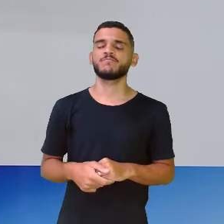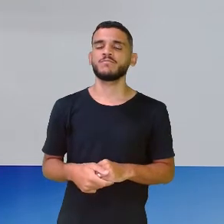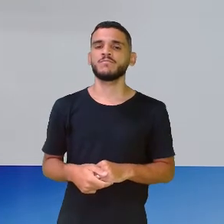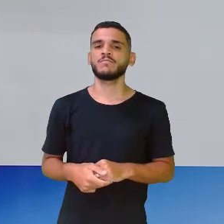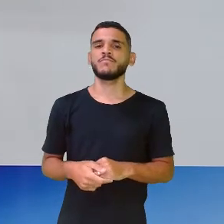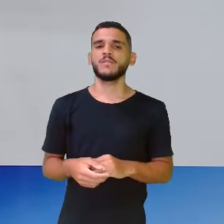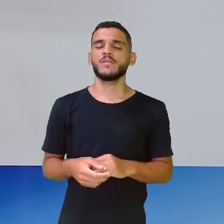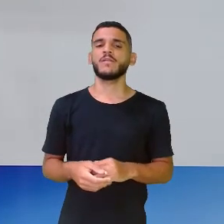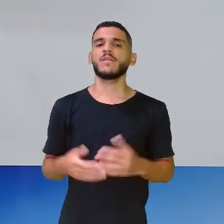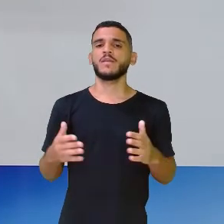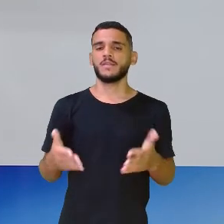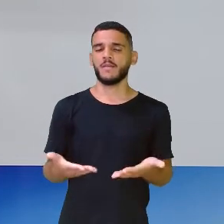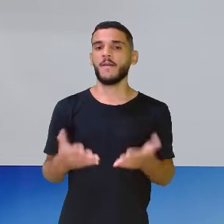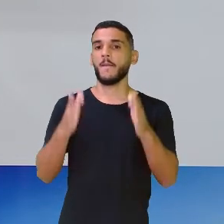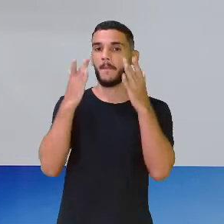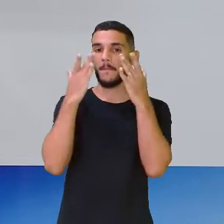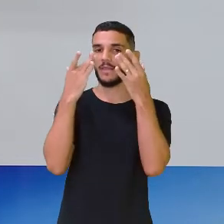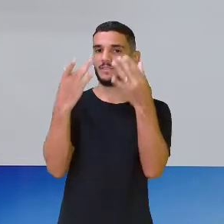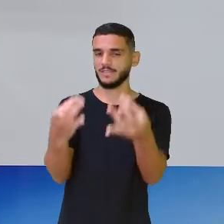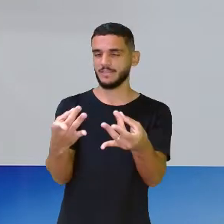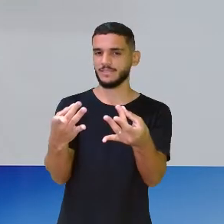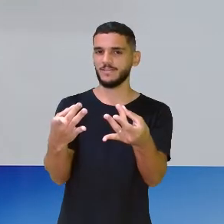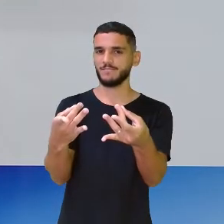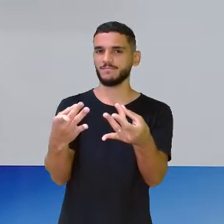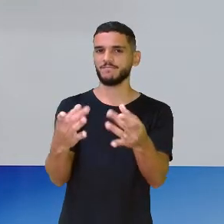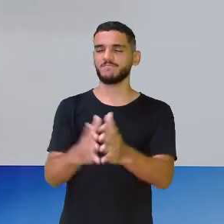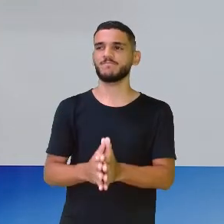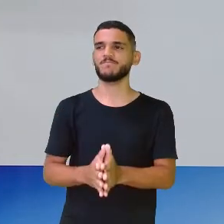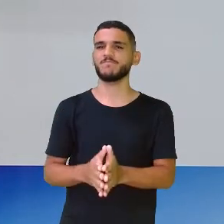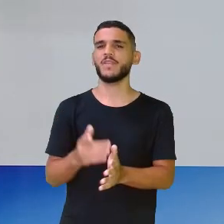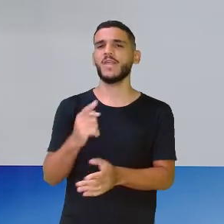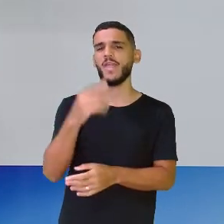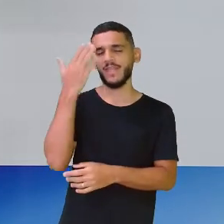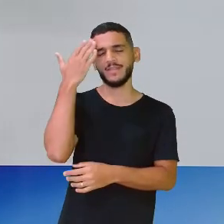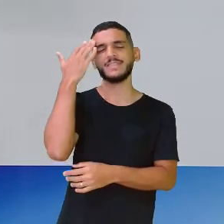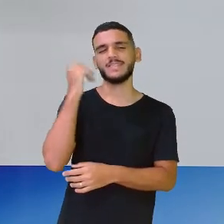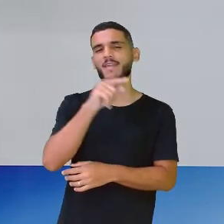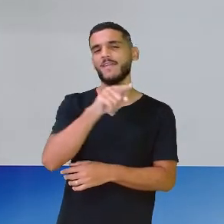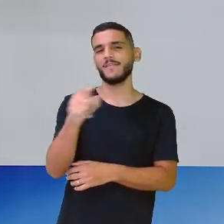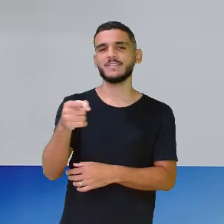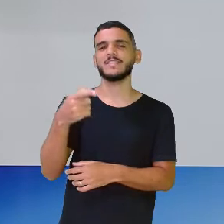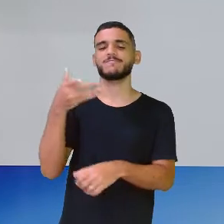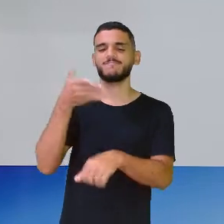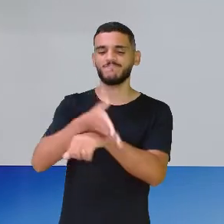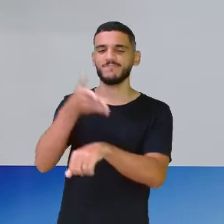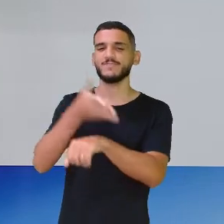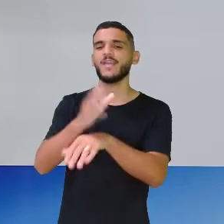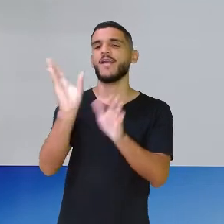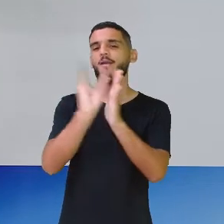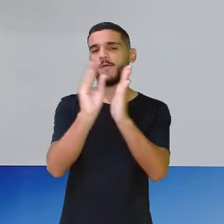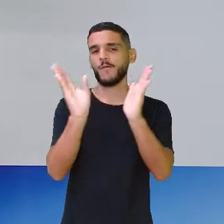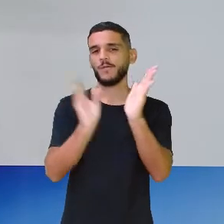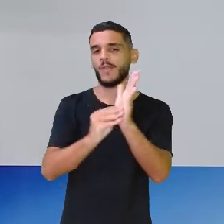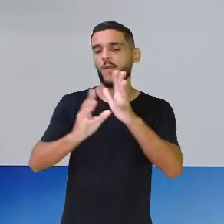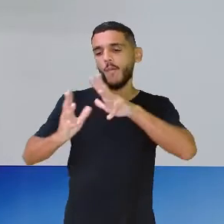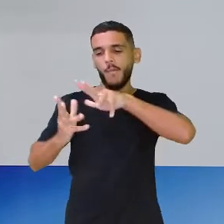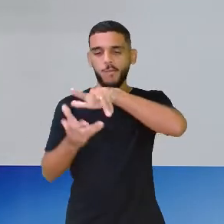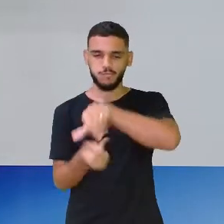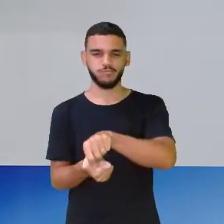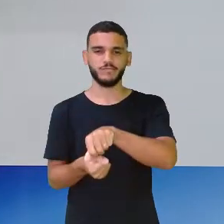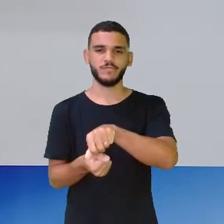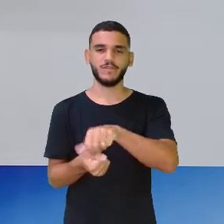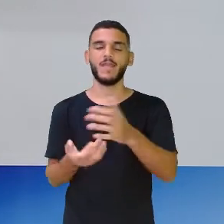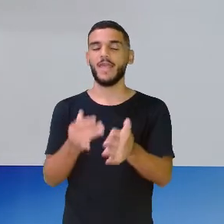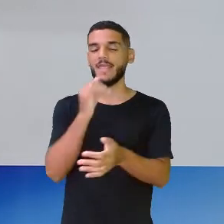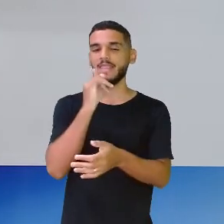Brasil, presta atenção nisso. Porque eu sei que vocês têm acesso a conteúdo do mundo todo. Então, se,